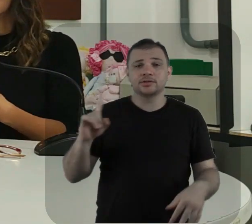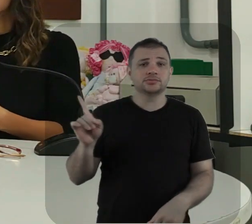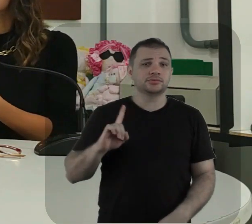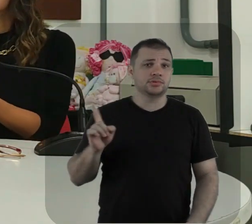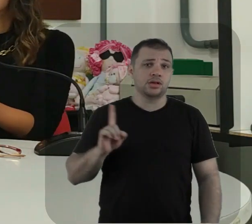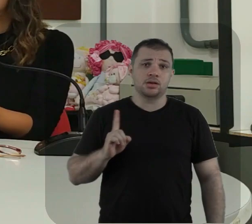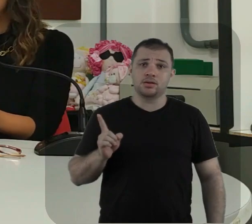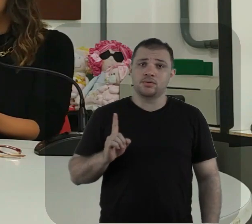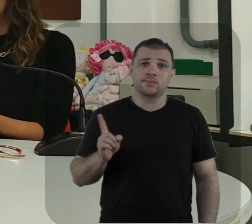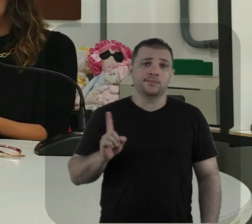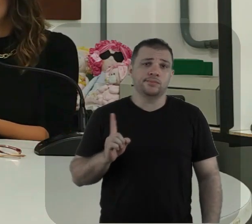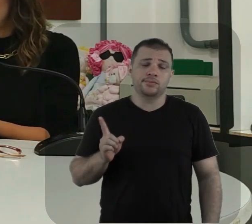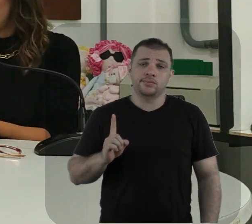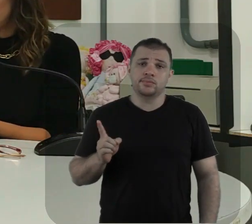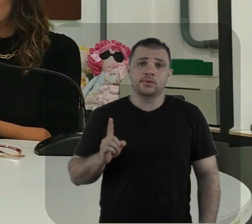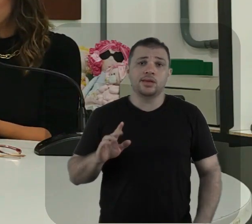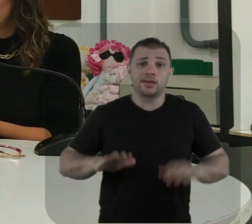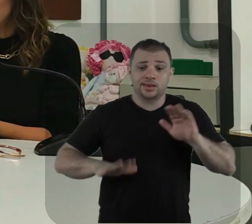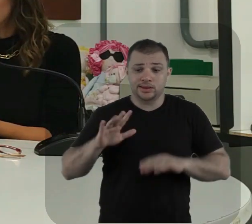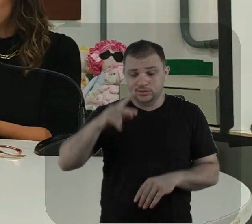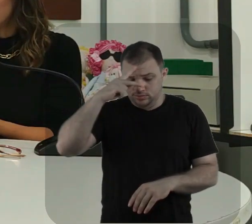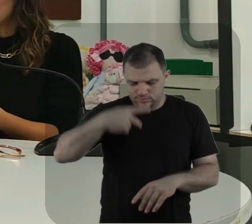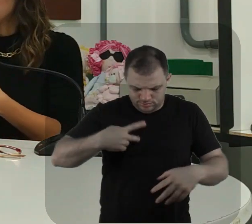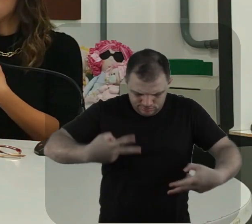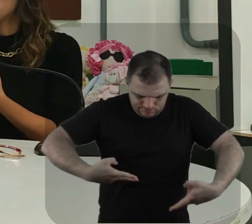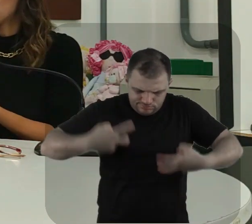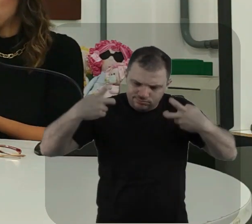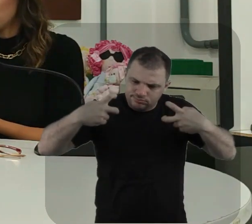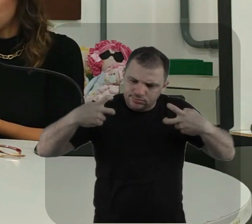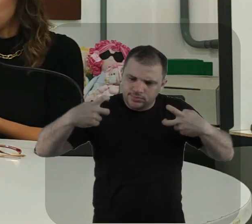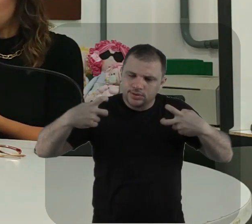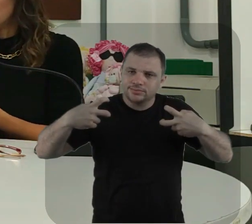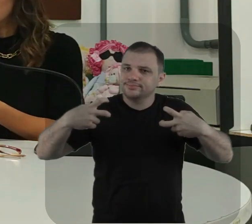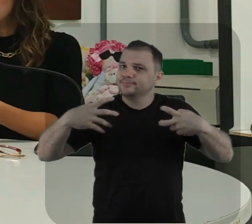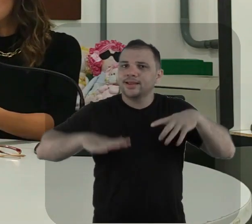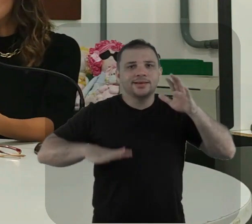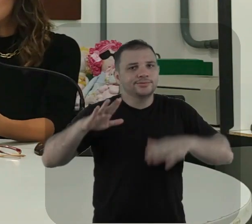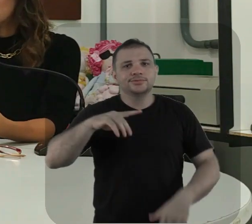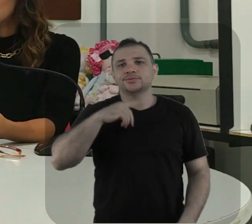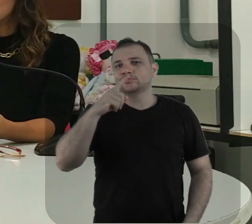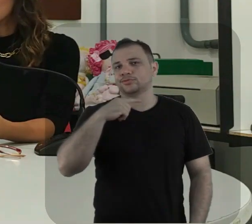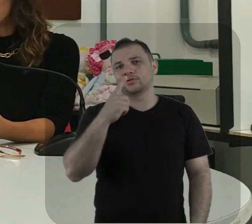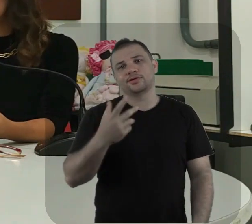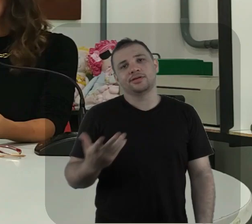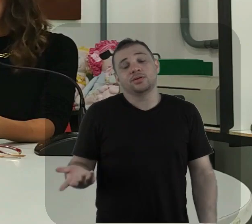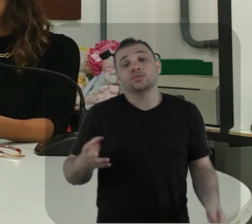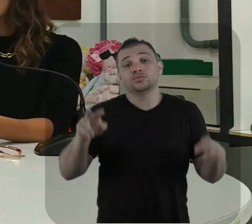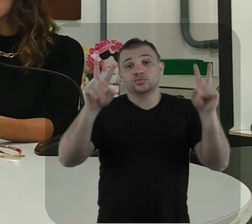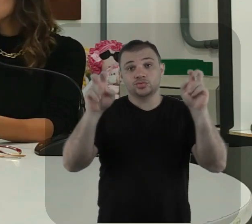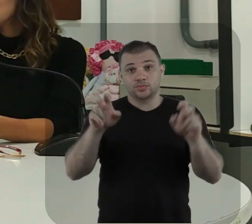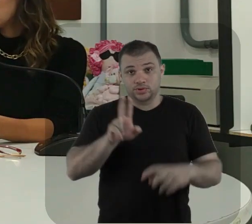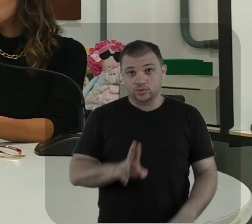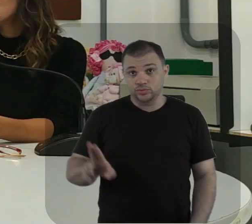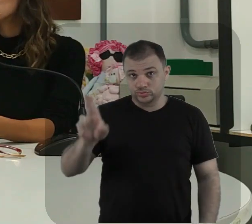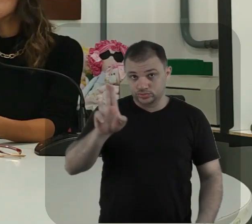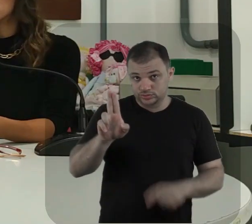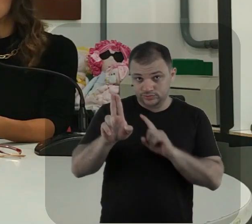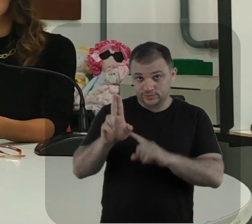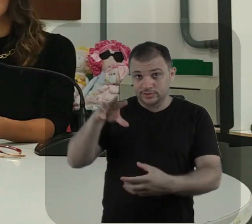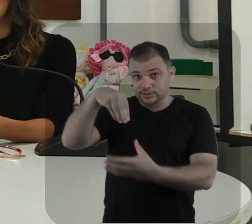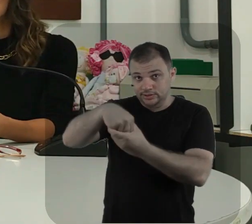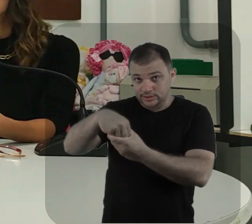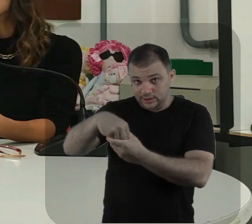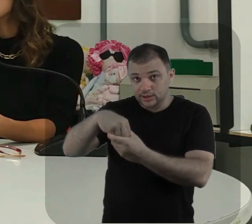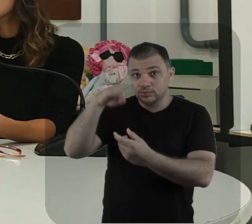pessoa consiga fazer um reconhecimento, né, daquilo que é próprio seu. Então, no caso da universidade,